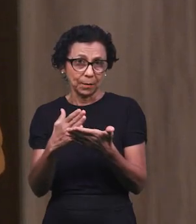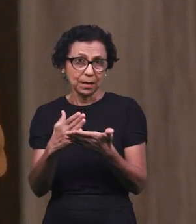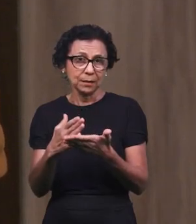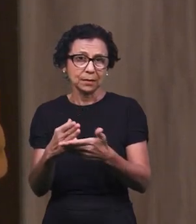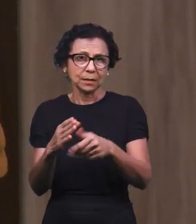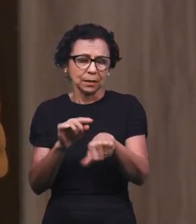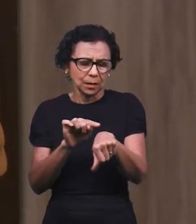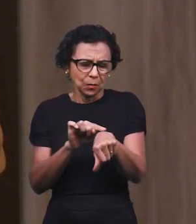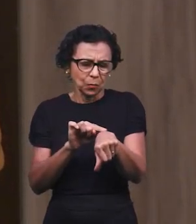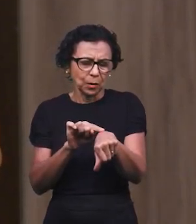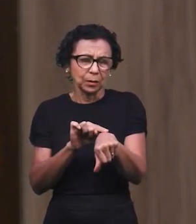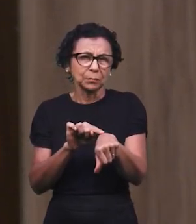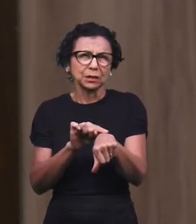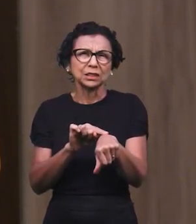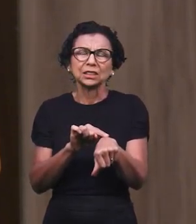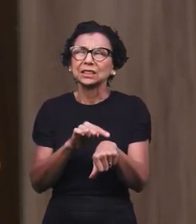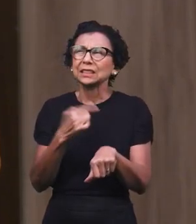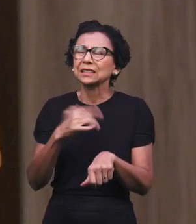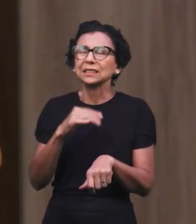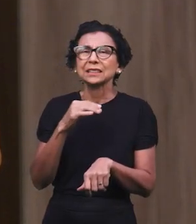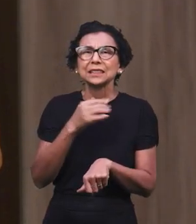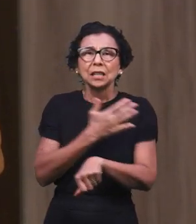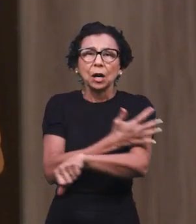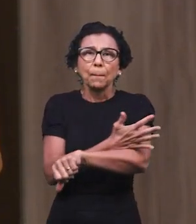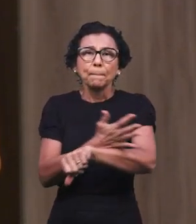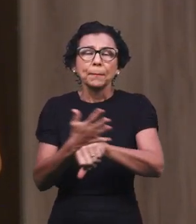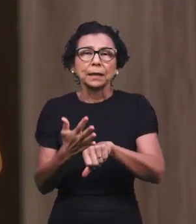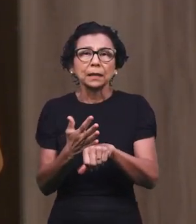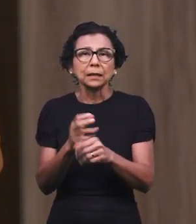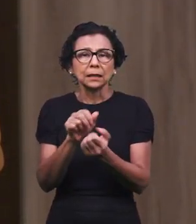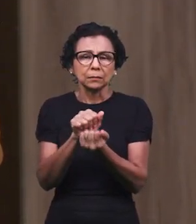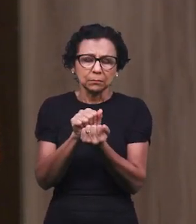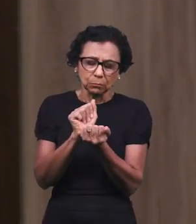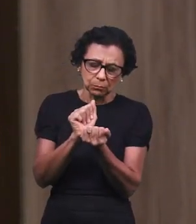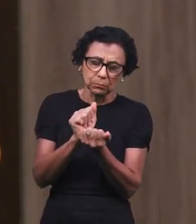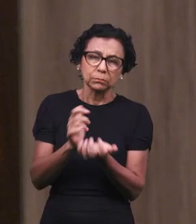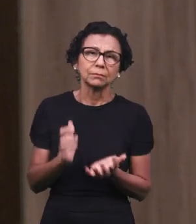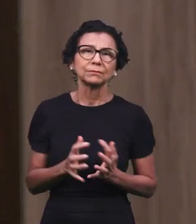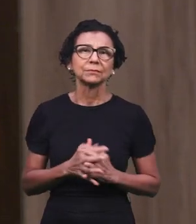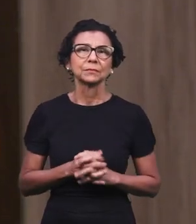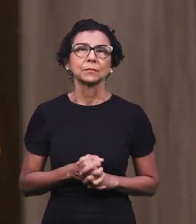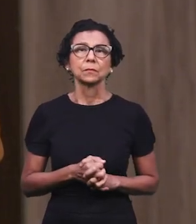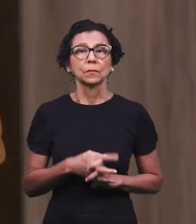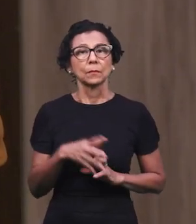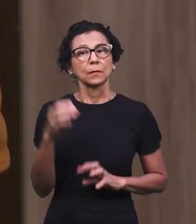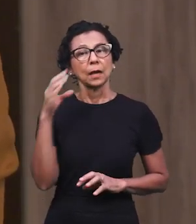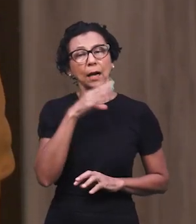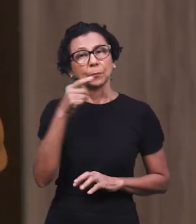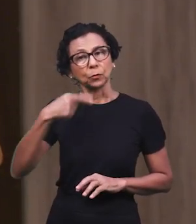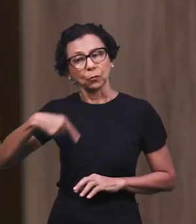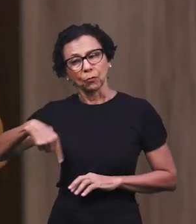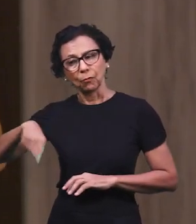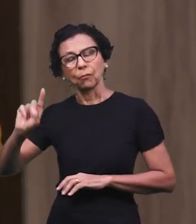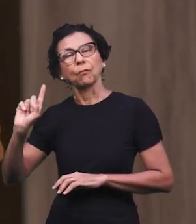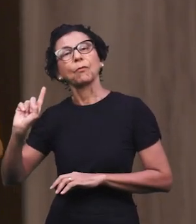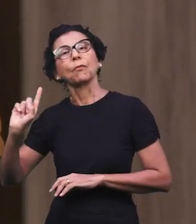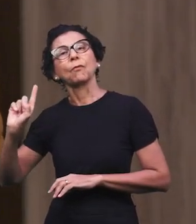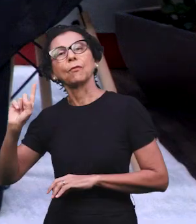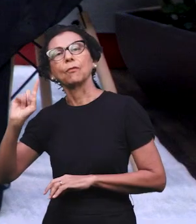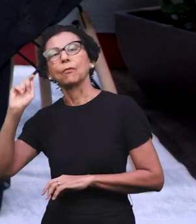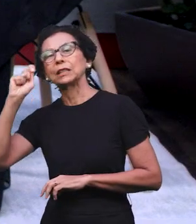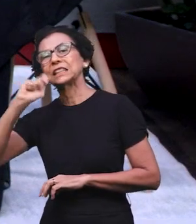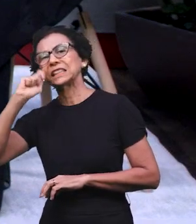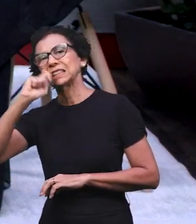eu percebi que tem alguma coisa aqui que não está normal. Corre lá no dentista, porque às vezes é uma coisa simples. Pode ser tratada de forma simples. Não vai gerar